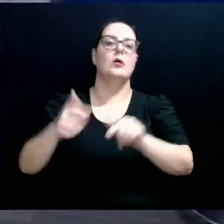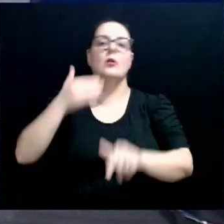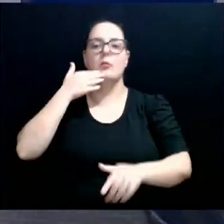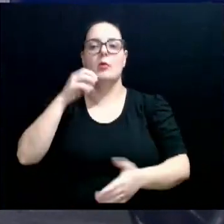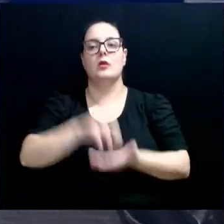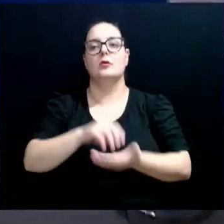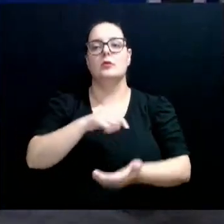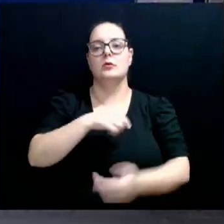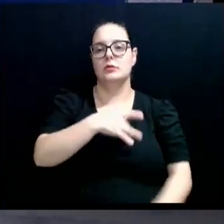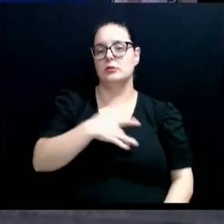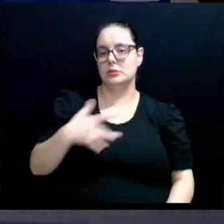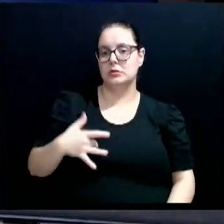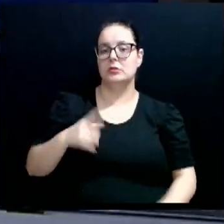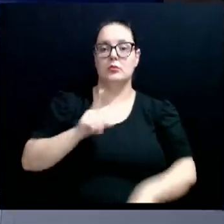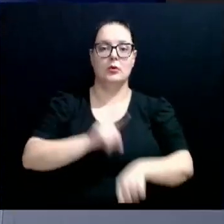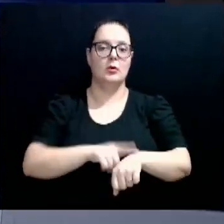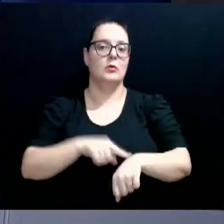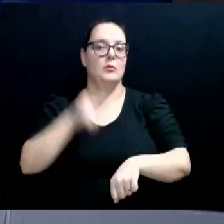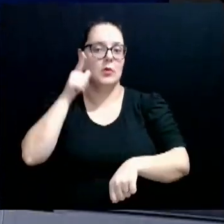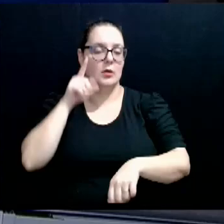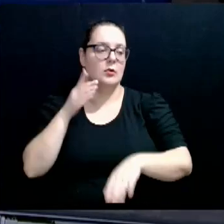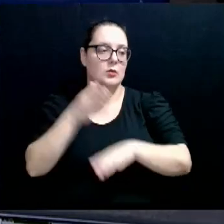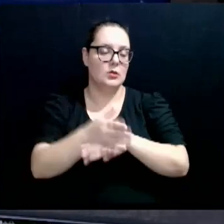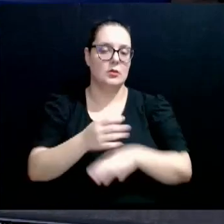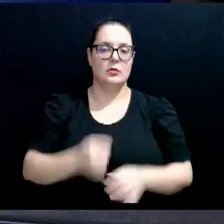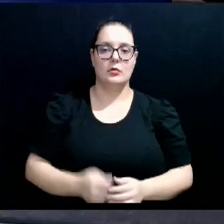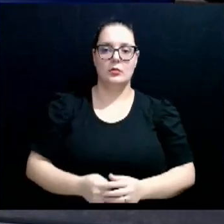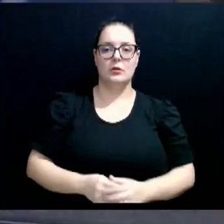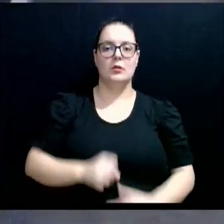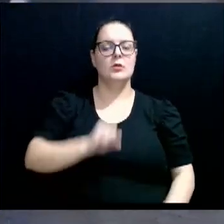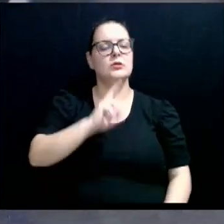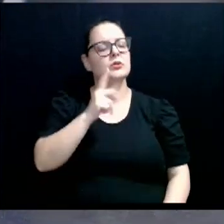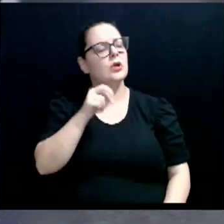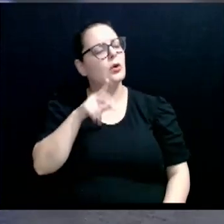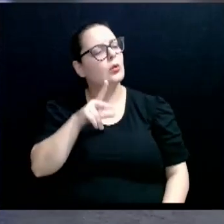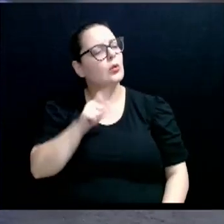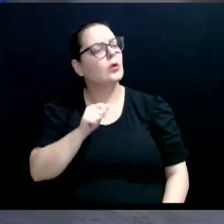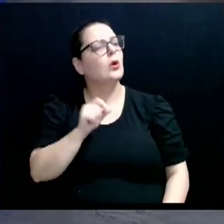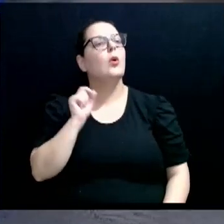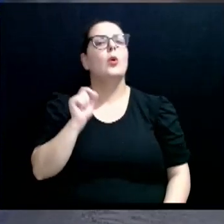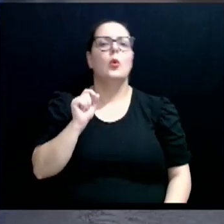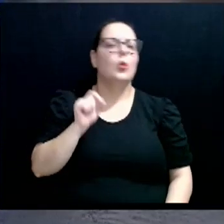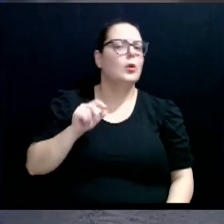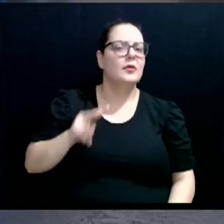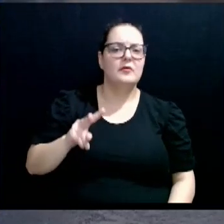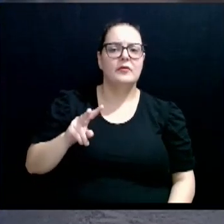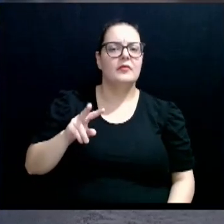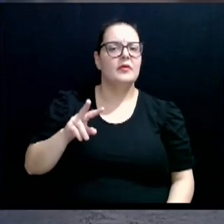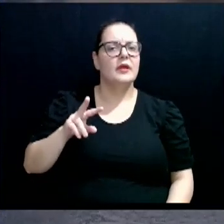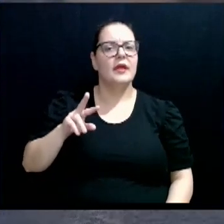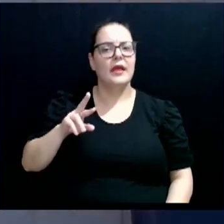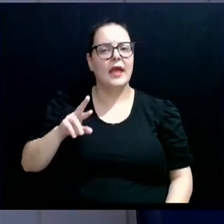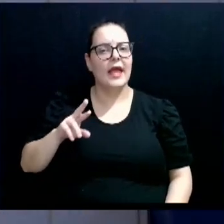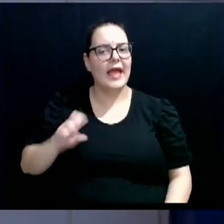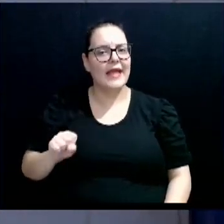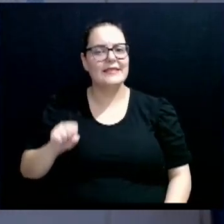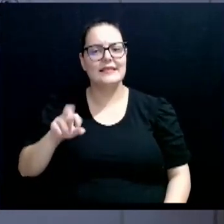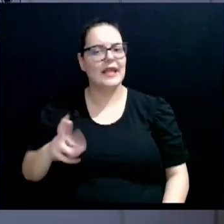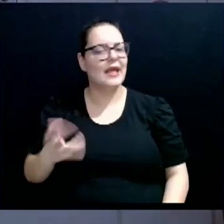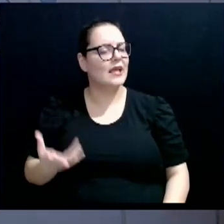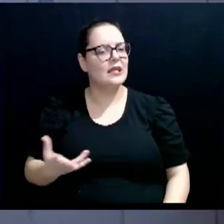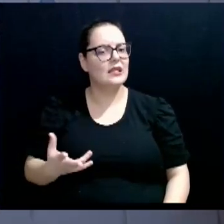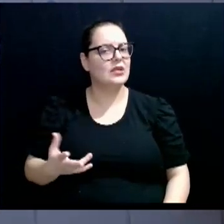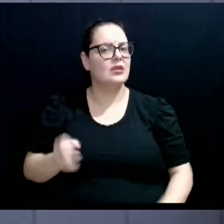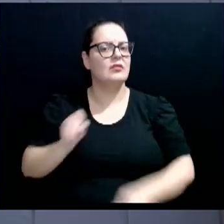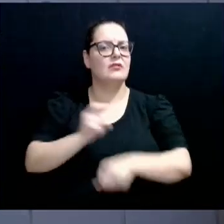para conseguir o acesso. E o Shaula, o que é, né, o VSR, né, o vírus sincicial respiratório? Ele é um